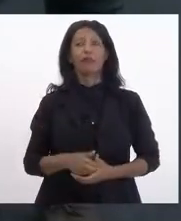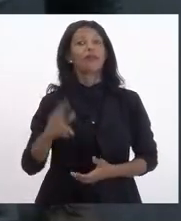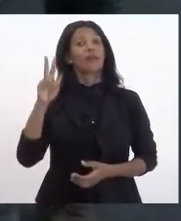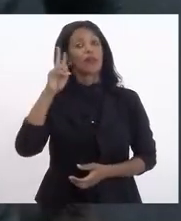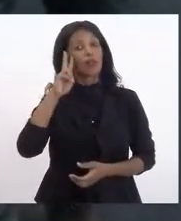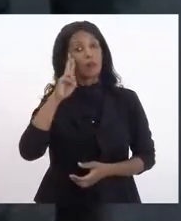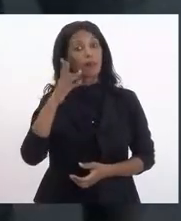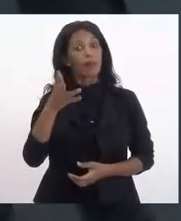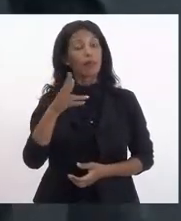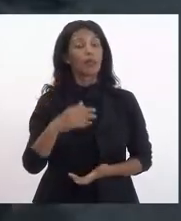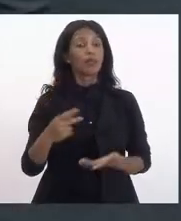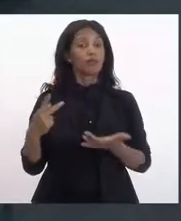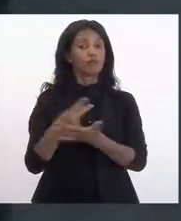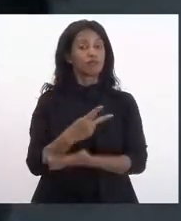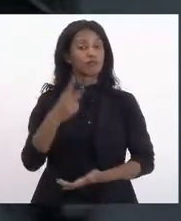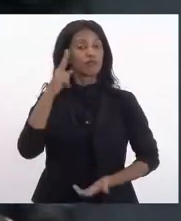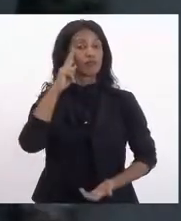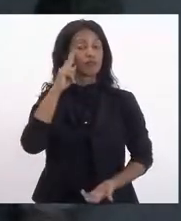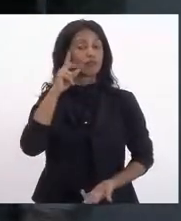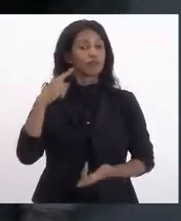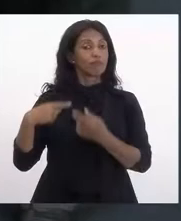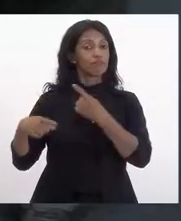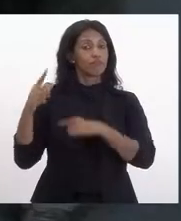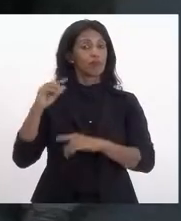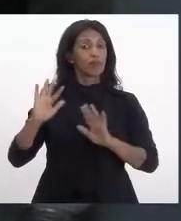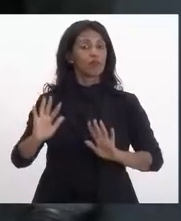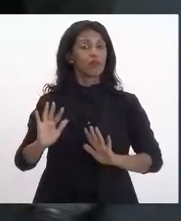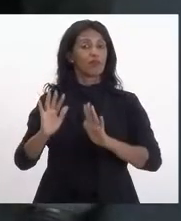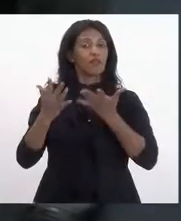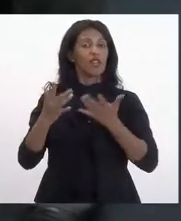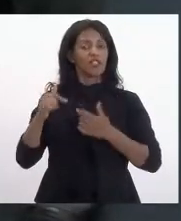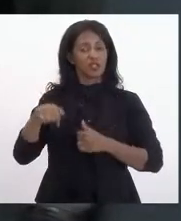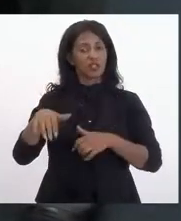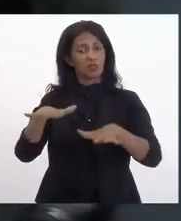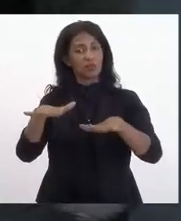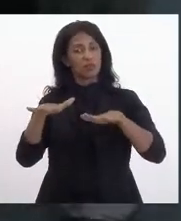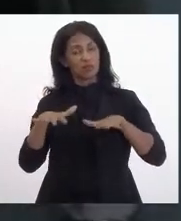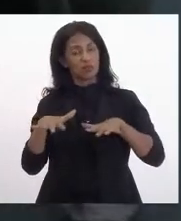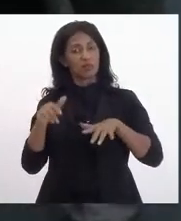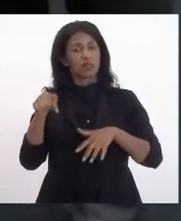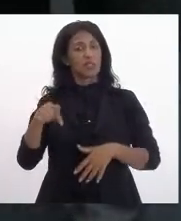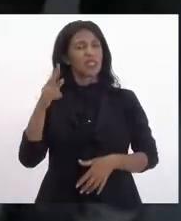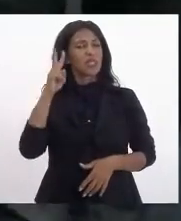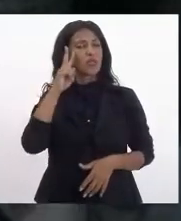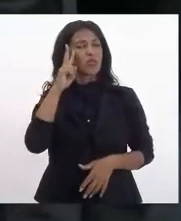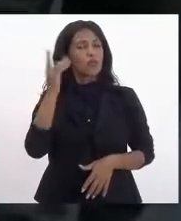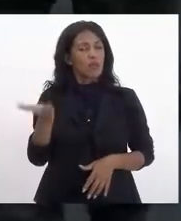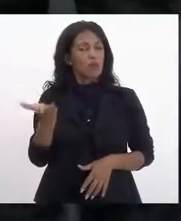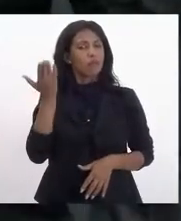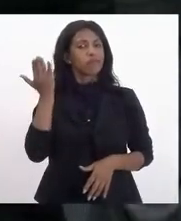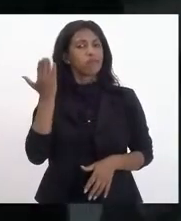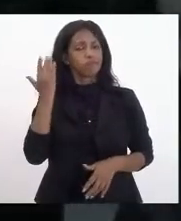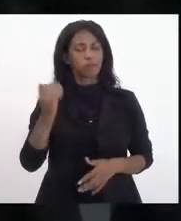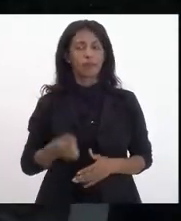lembrando a homenagem que nós fizemos numa linda festa aqui no auditório, nessa segunda-feira,